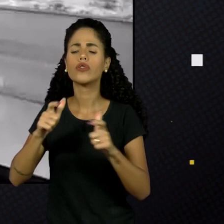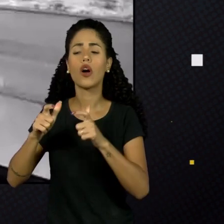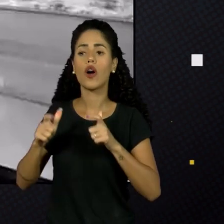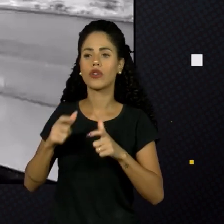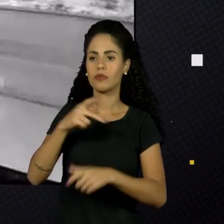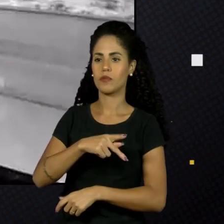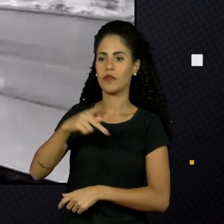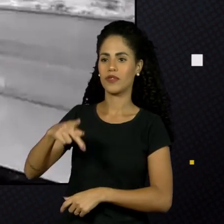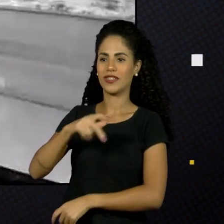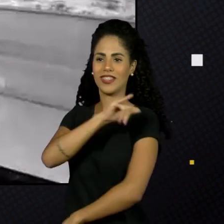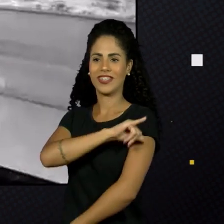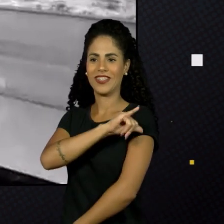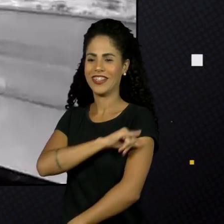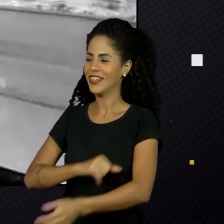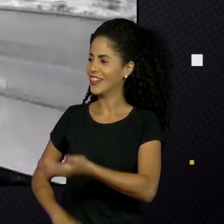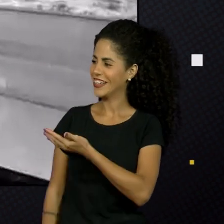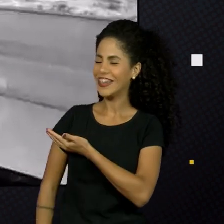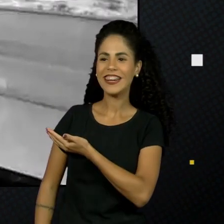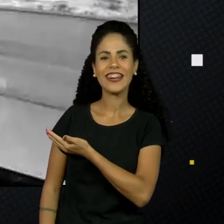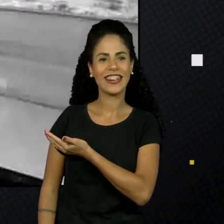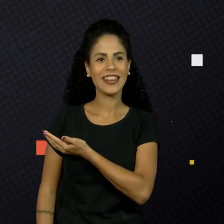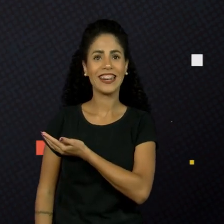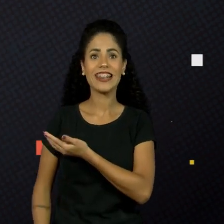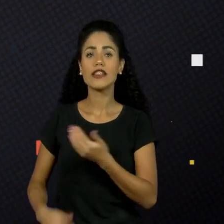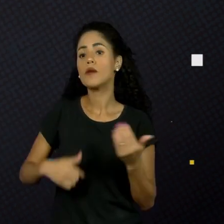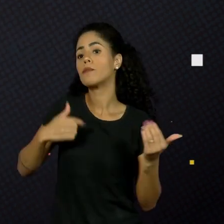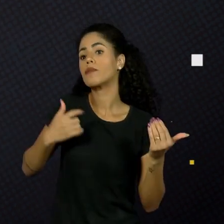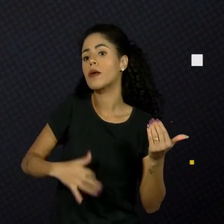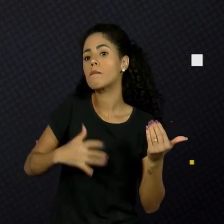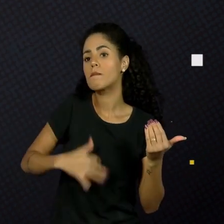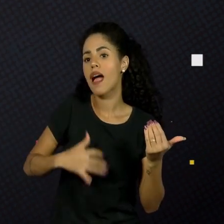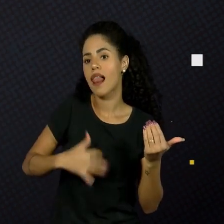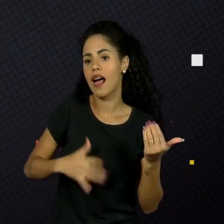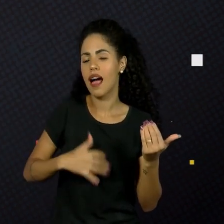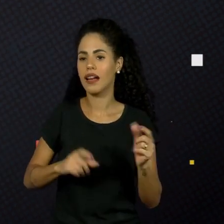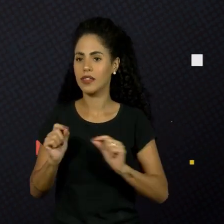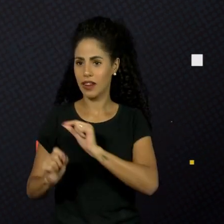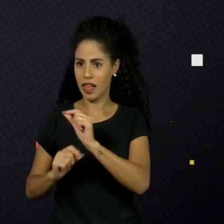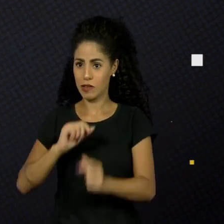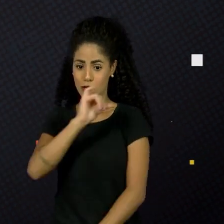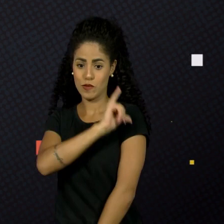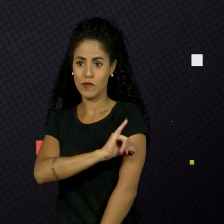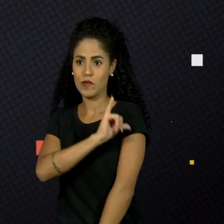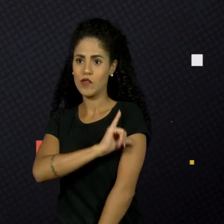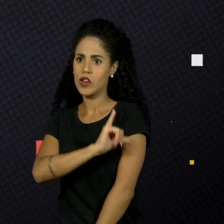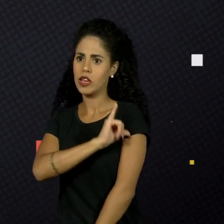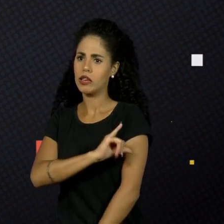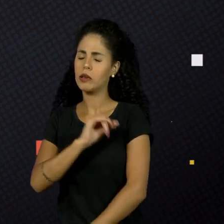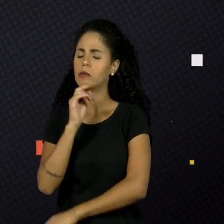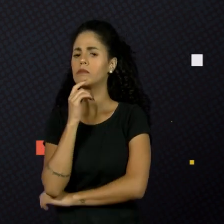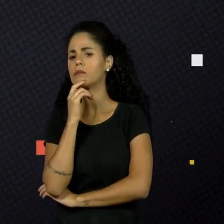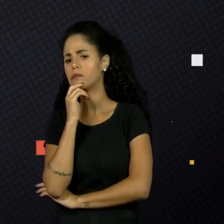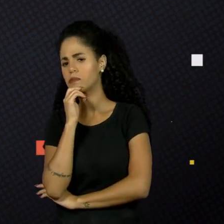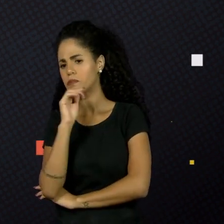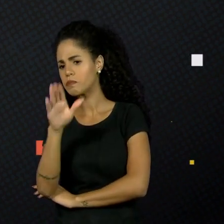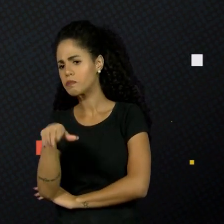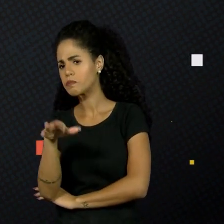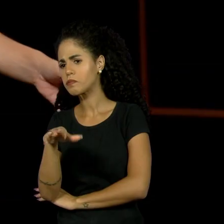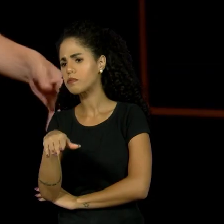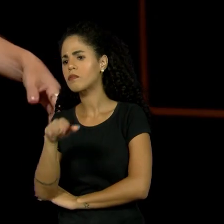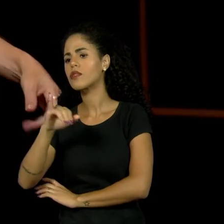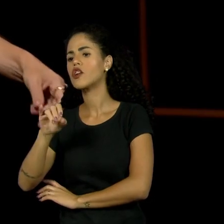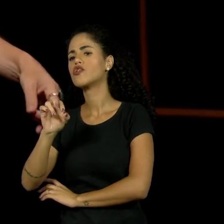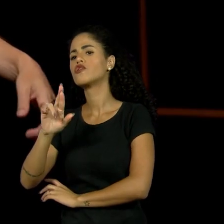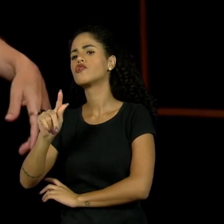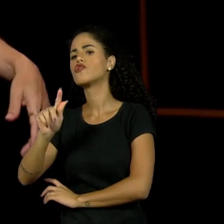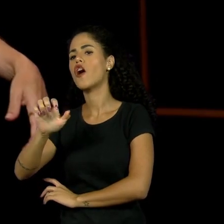no Rio de Janeiro. E quando eles tocaram para Monina Távora, no Rio, ela falou, seu Jorge, pode ir, semana que